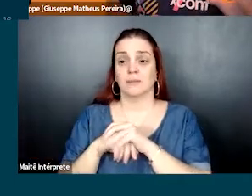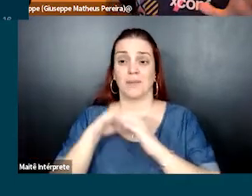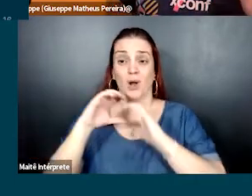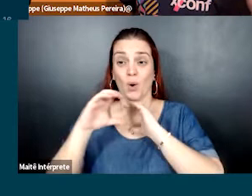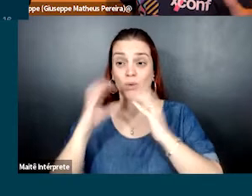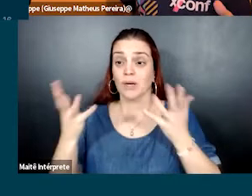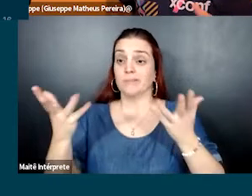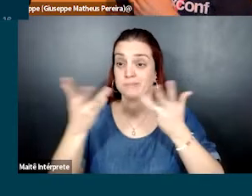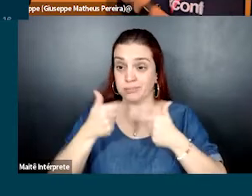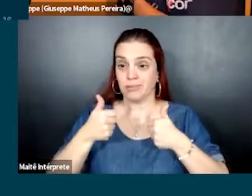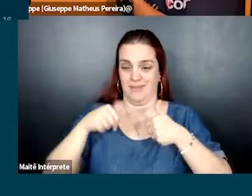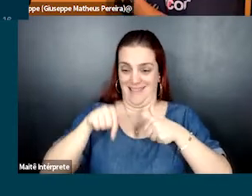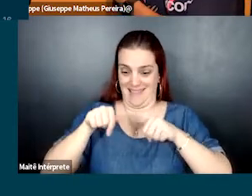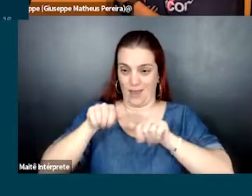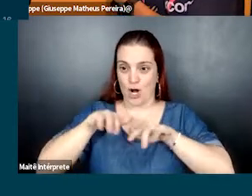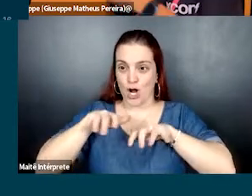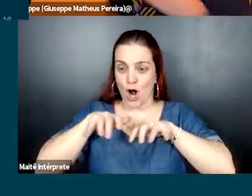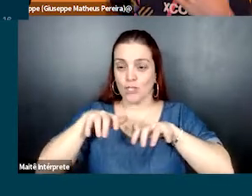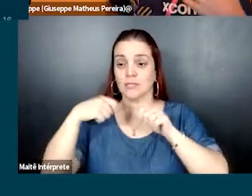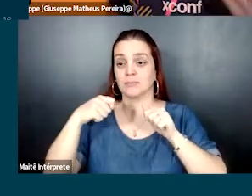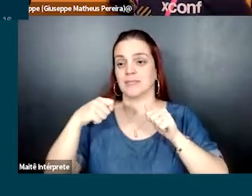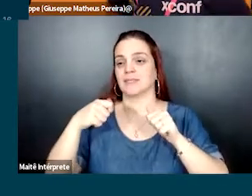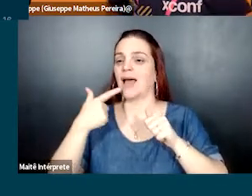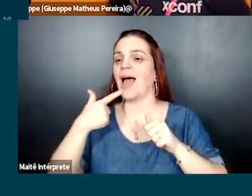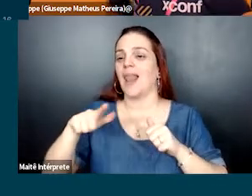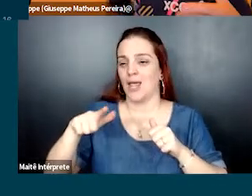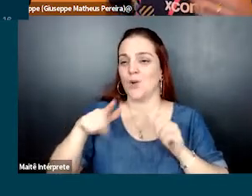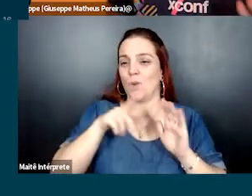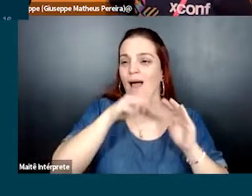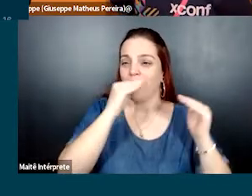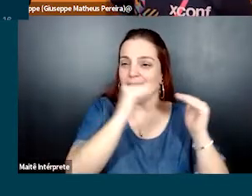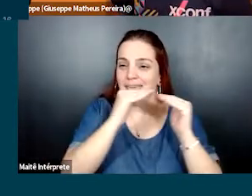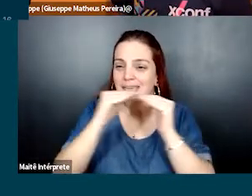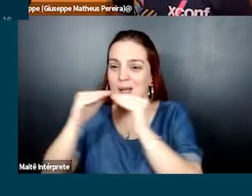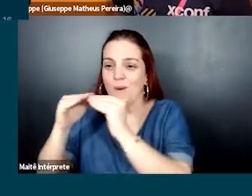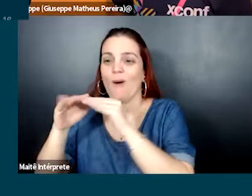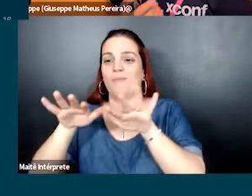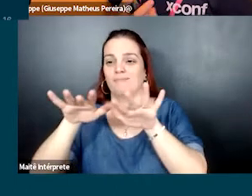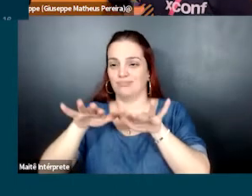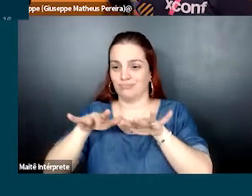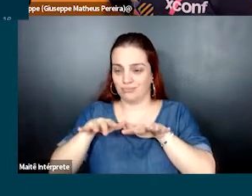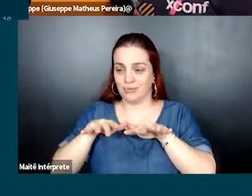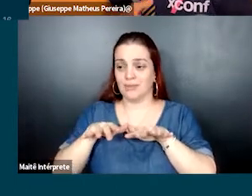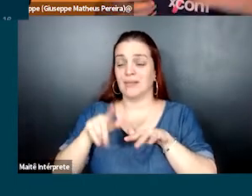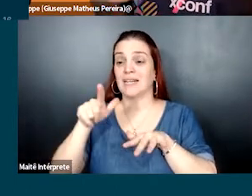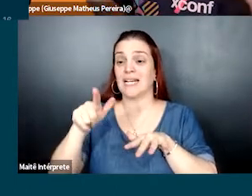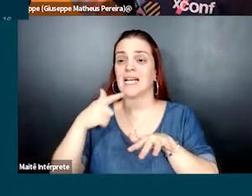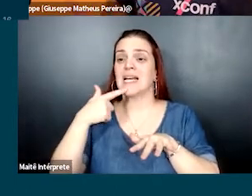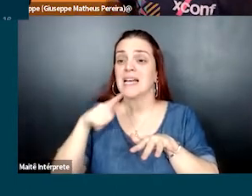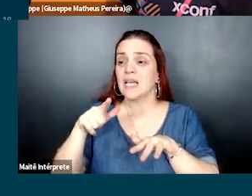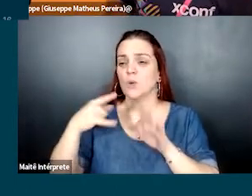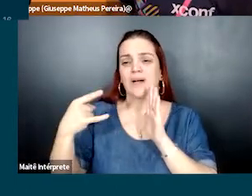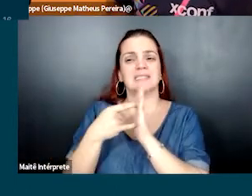se comunicar de maneira efetiva, o código deve ser baseado na mesma língua usada para escrever os requisitos. E a mesma língua